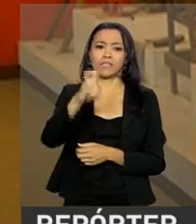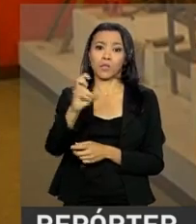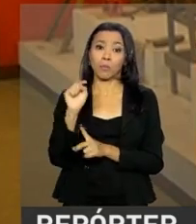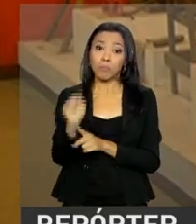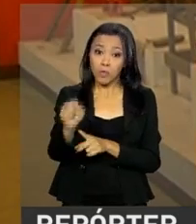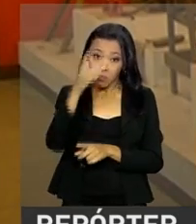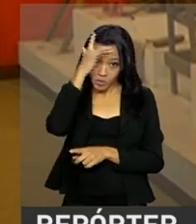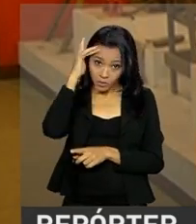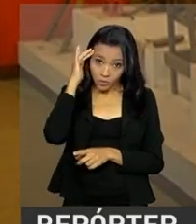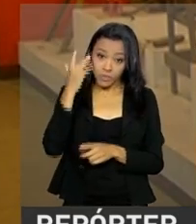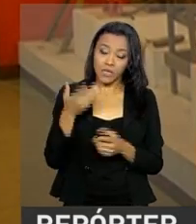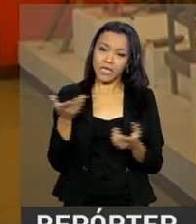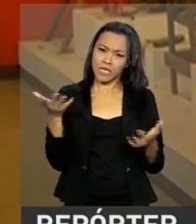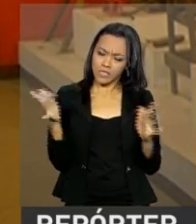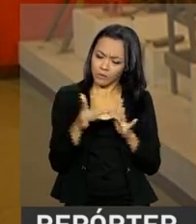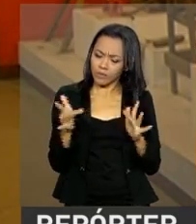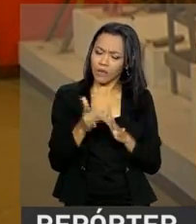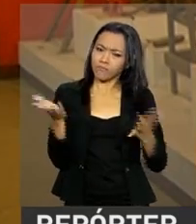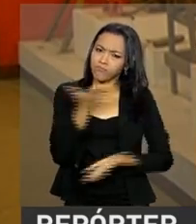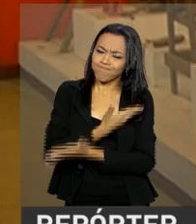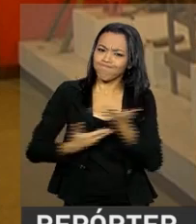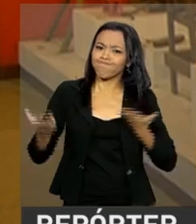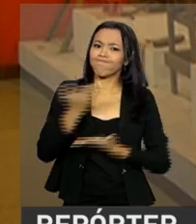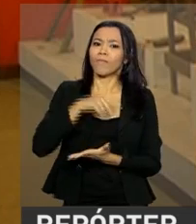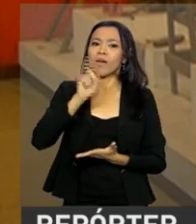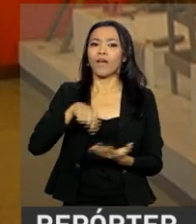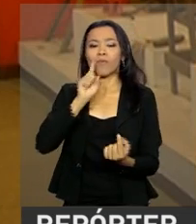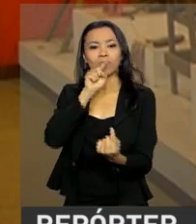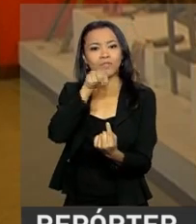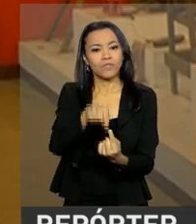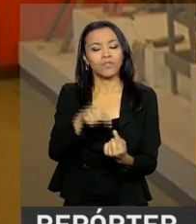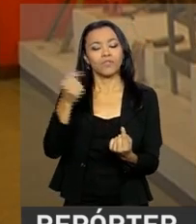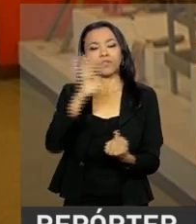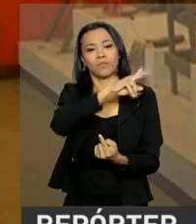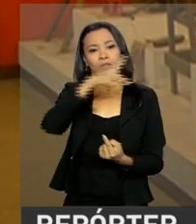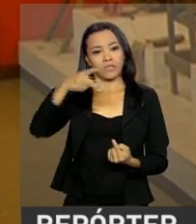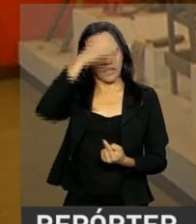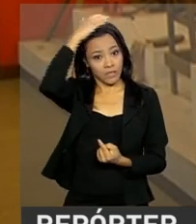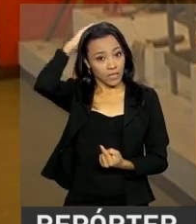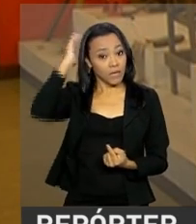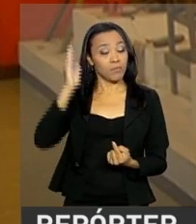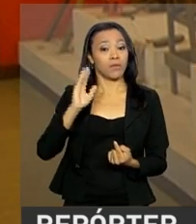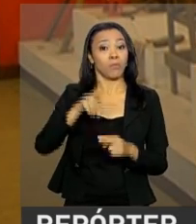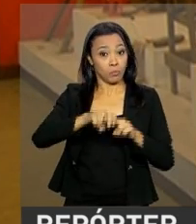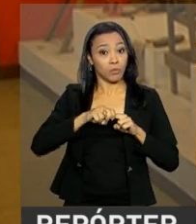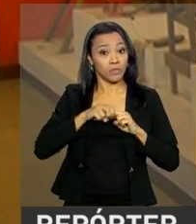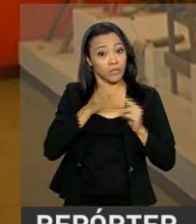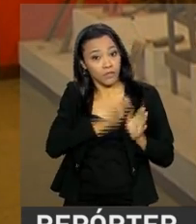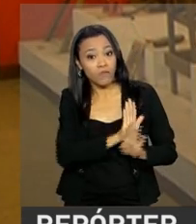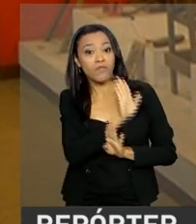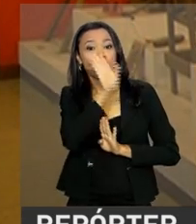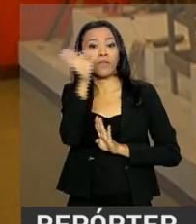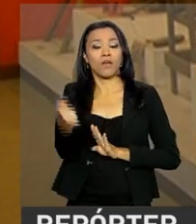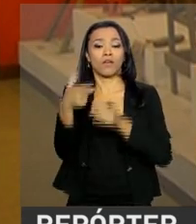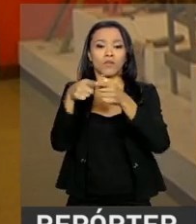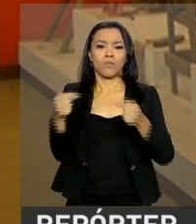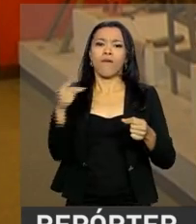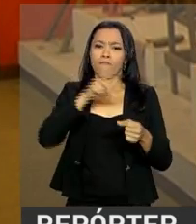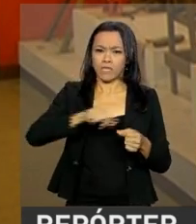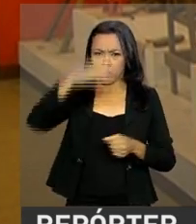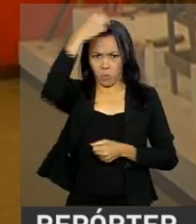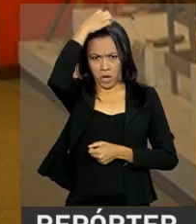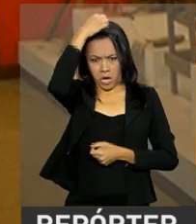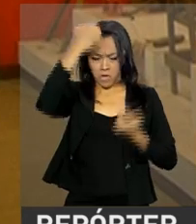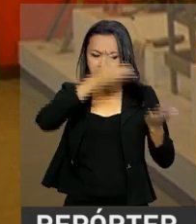e reforçar essa relação é o objetivo do presidente Michel Temer na viagem a Tóquio ele vai ser recebido pelo Imperador E